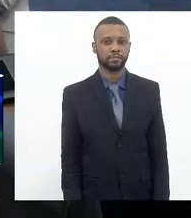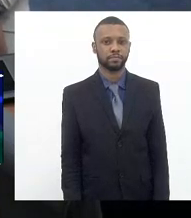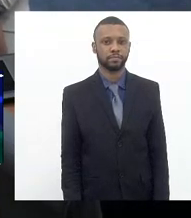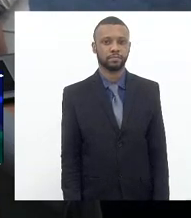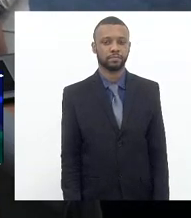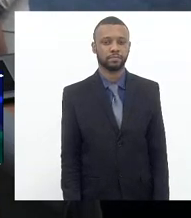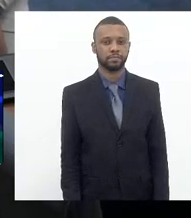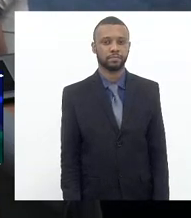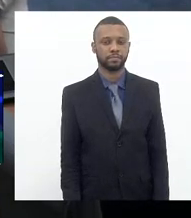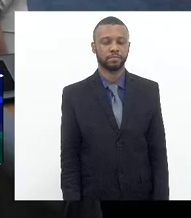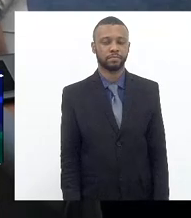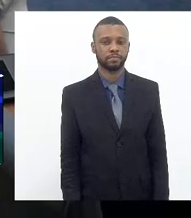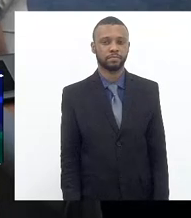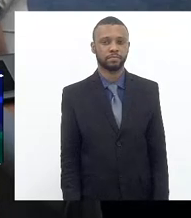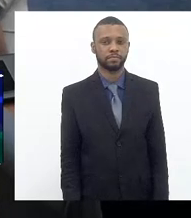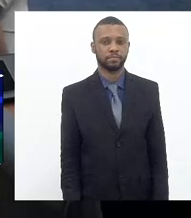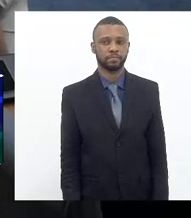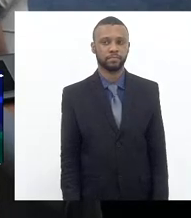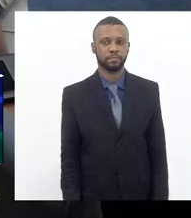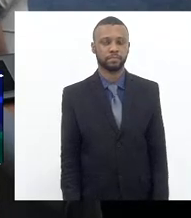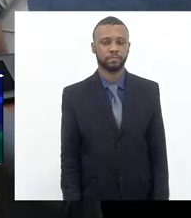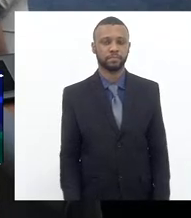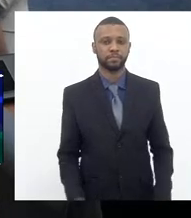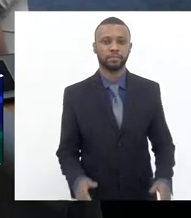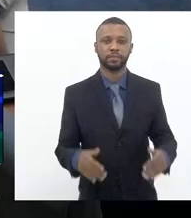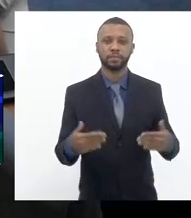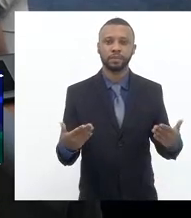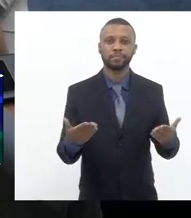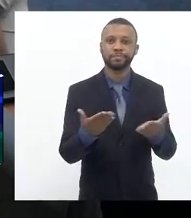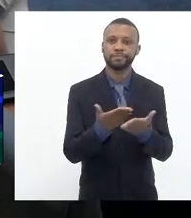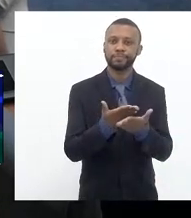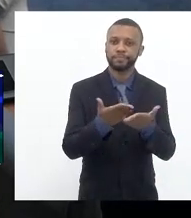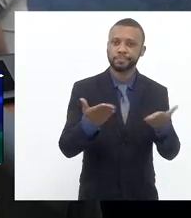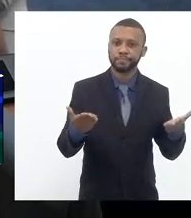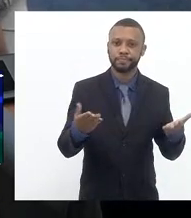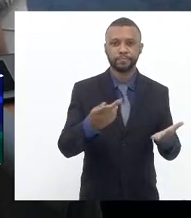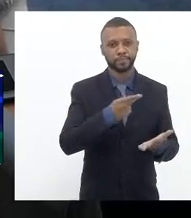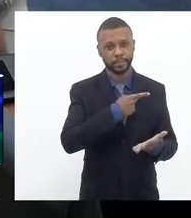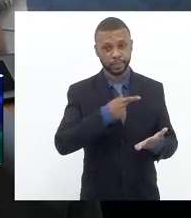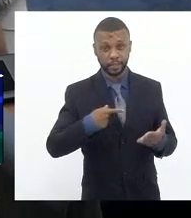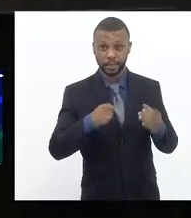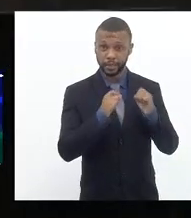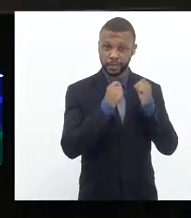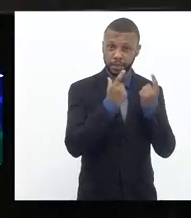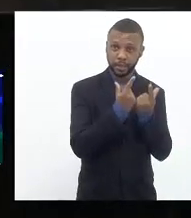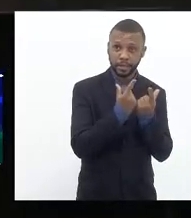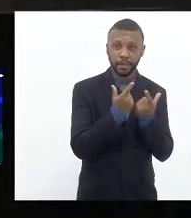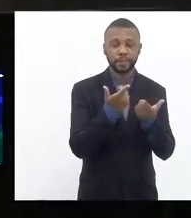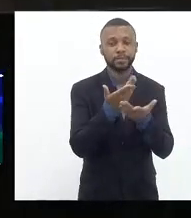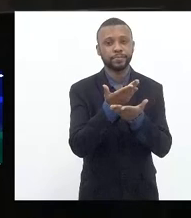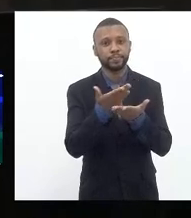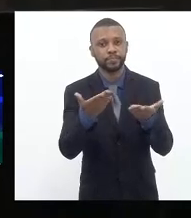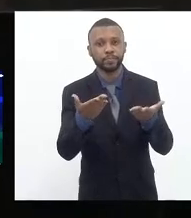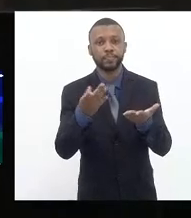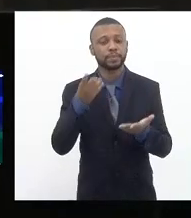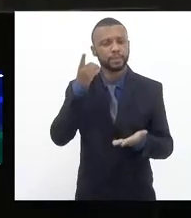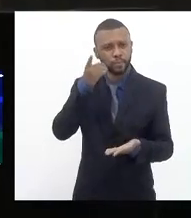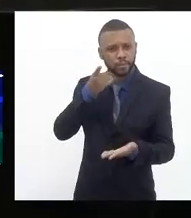Senhor presidente, senhoras e senhores, deputadas e deputados, projeto de lei